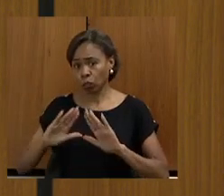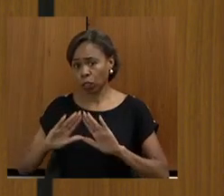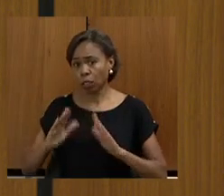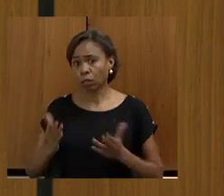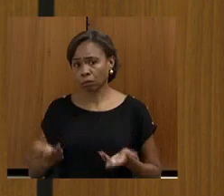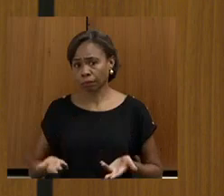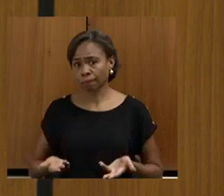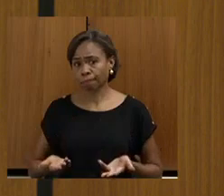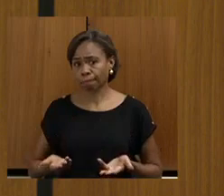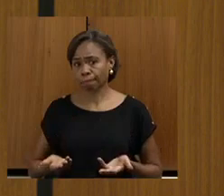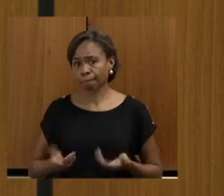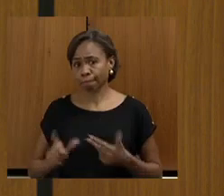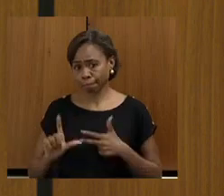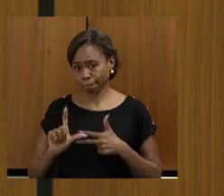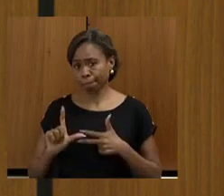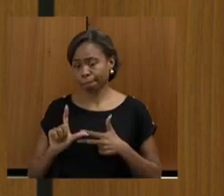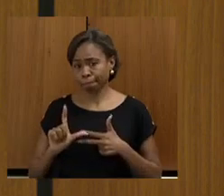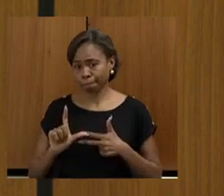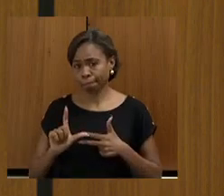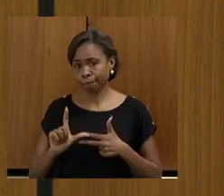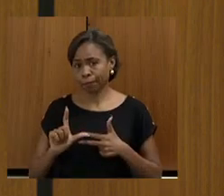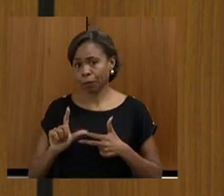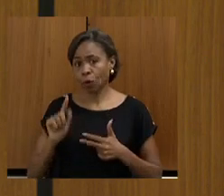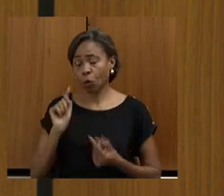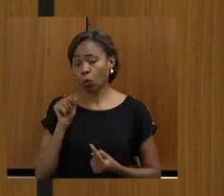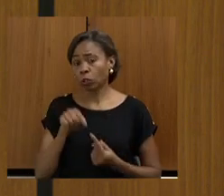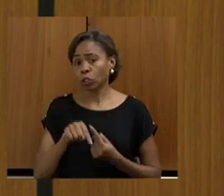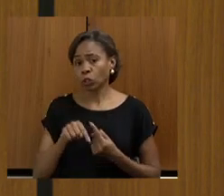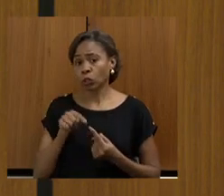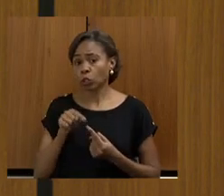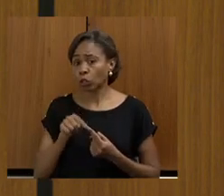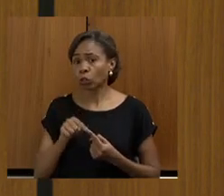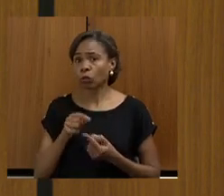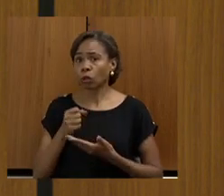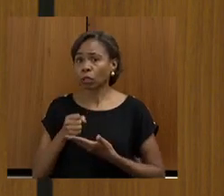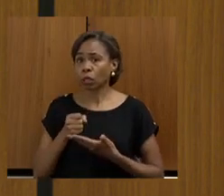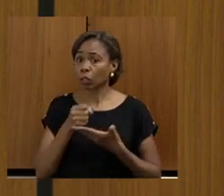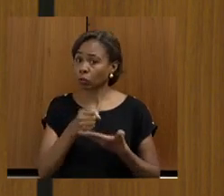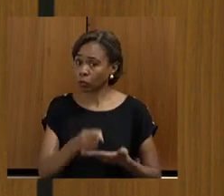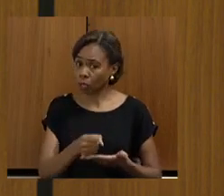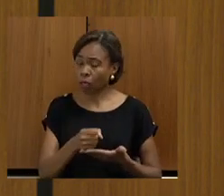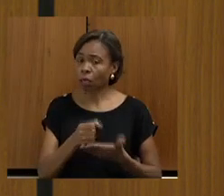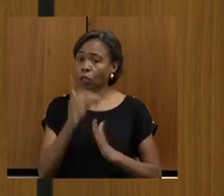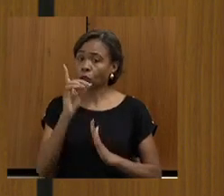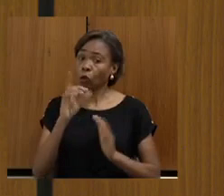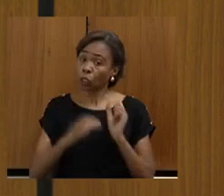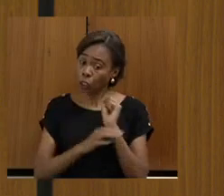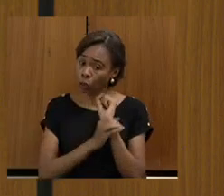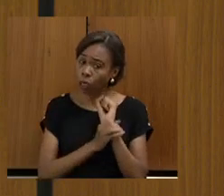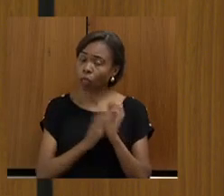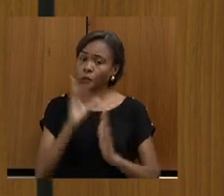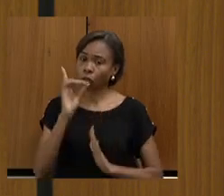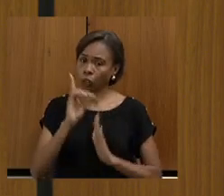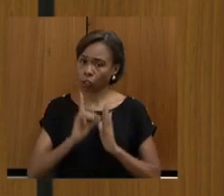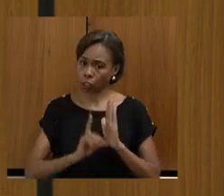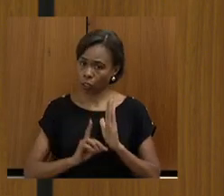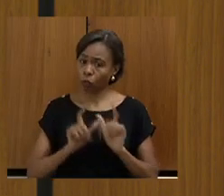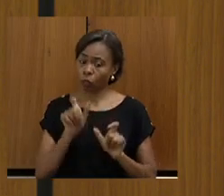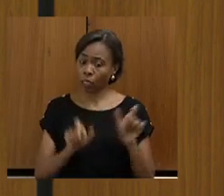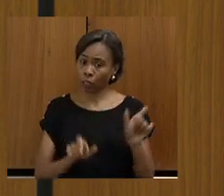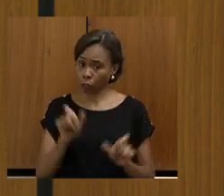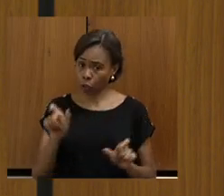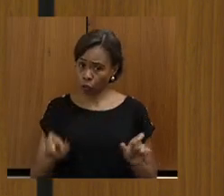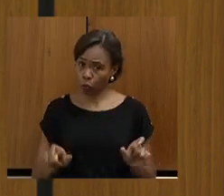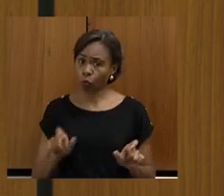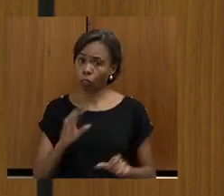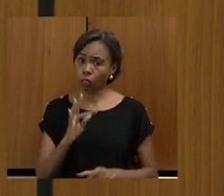para poder contribuir para assegurar o direito dessas pessoas com TEA,